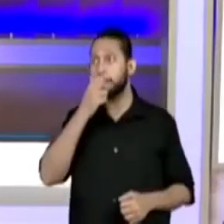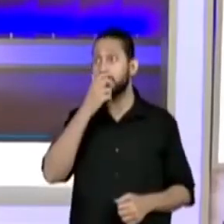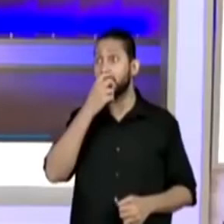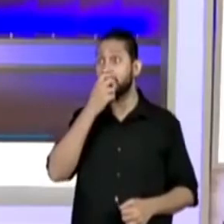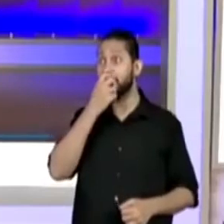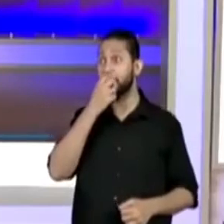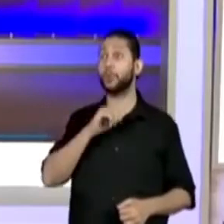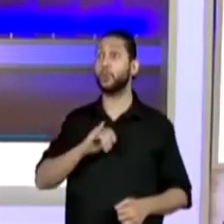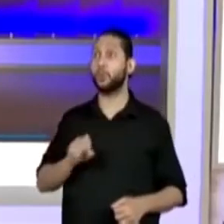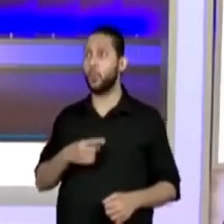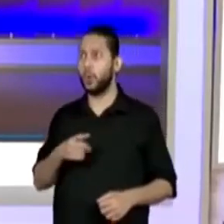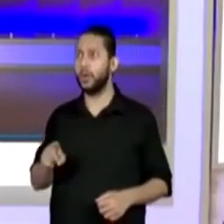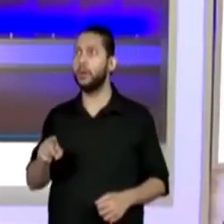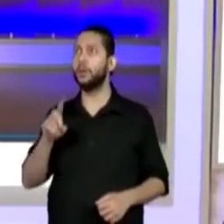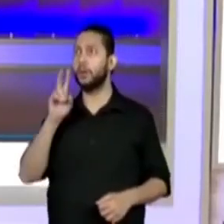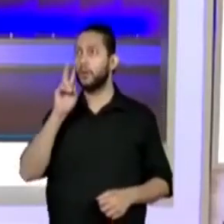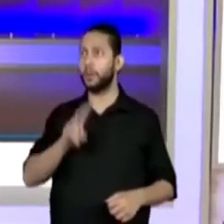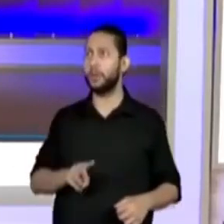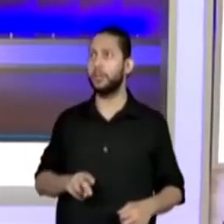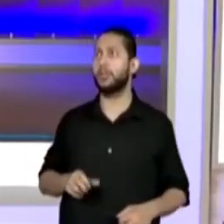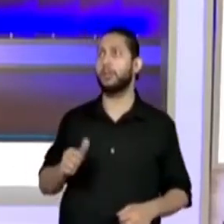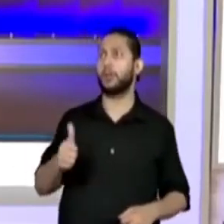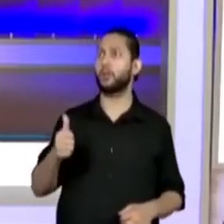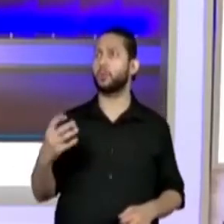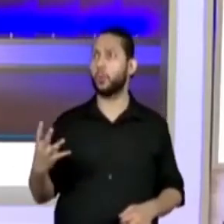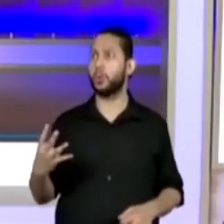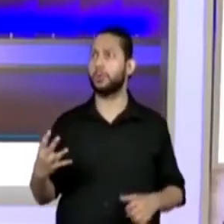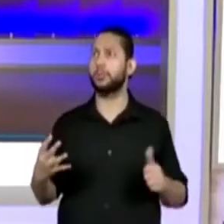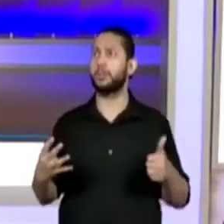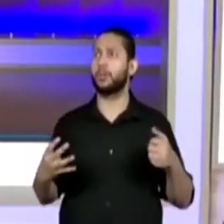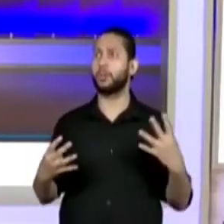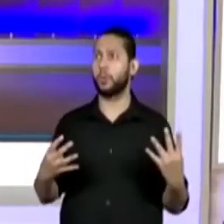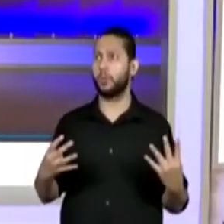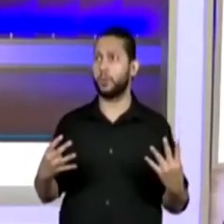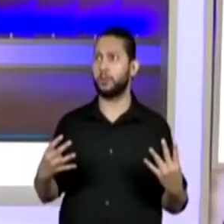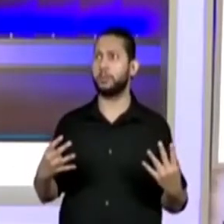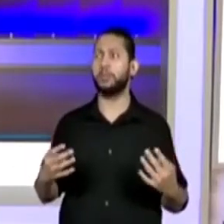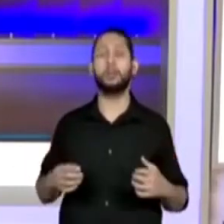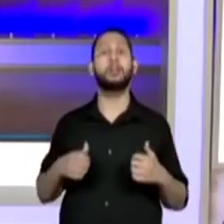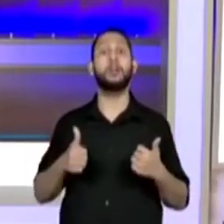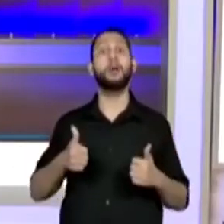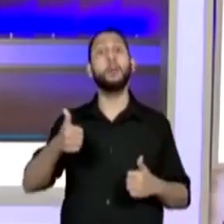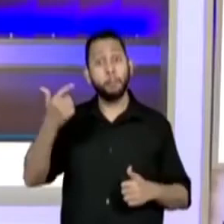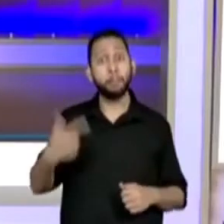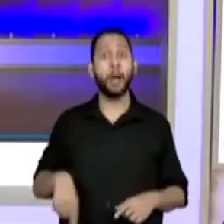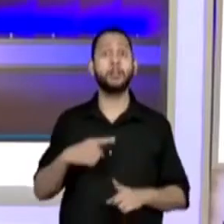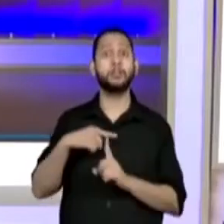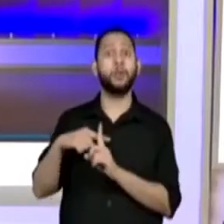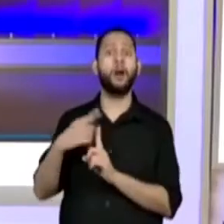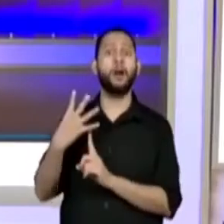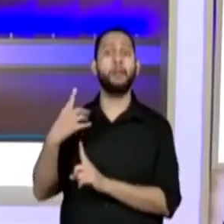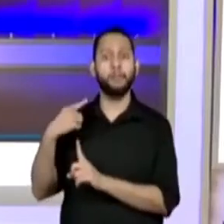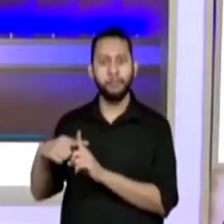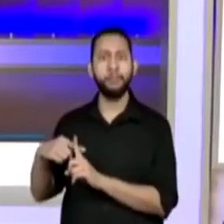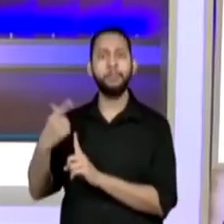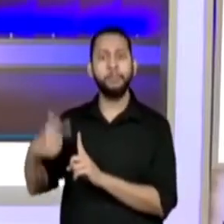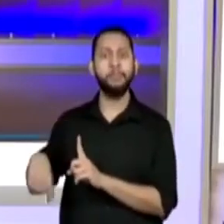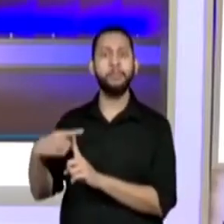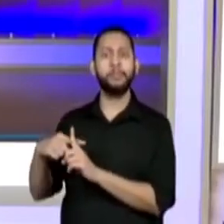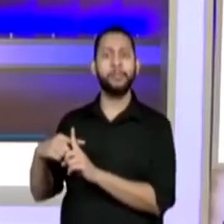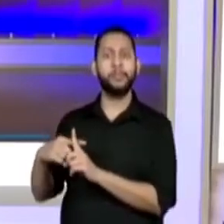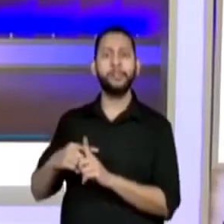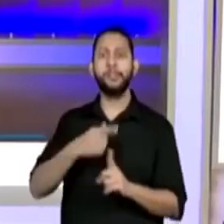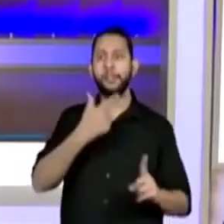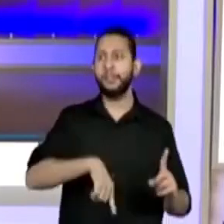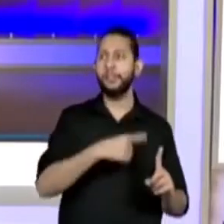ligadinhos gostei de ver resposta 14 cartas 14 isso mesmo e agora vamos colocar mais quatro cartas o das 14 eles têm